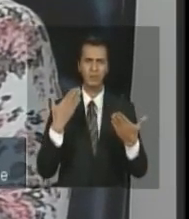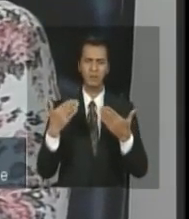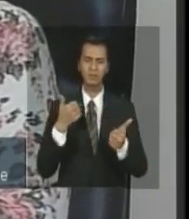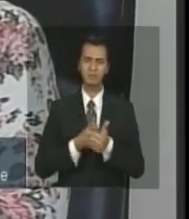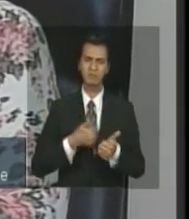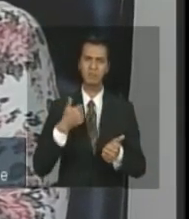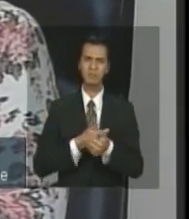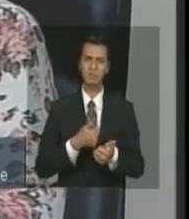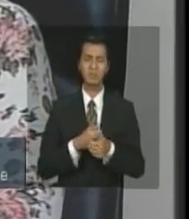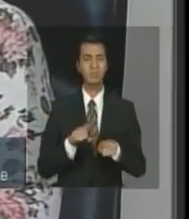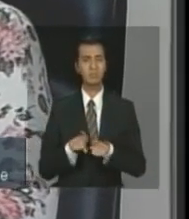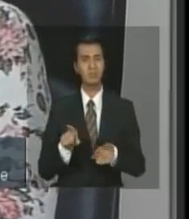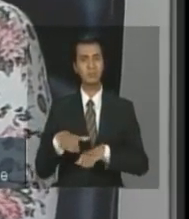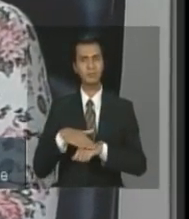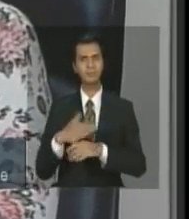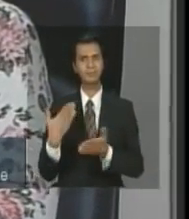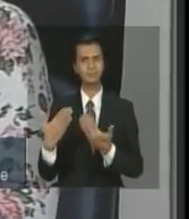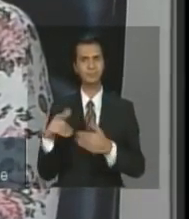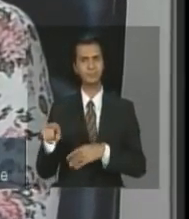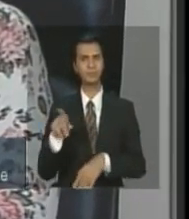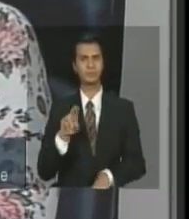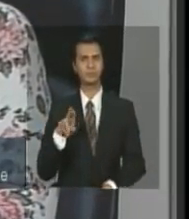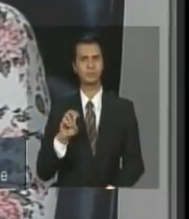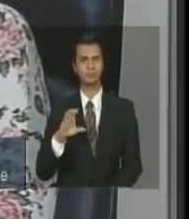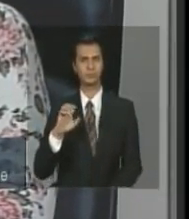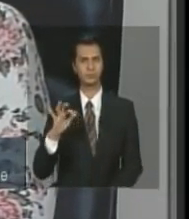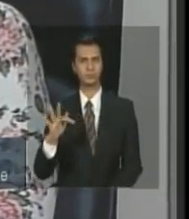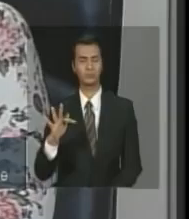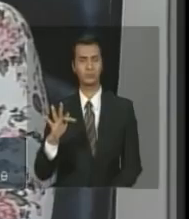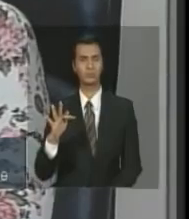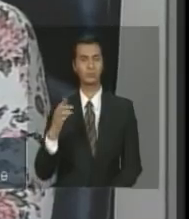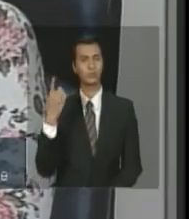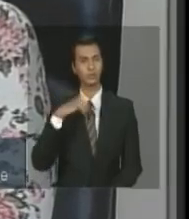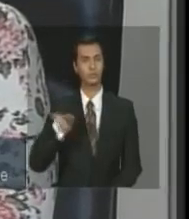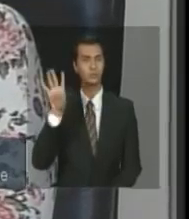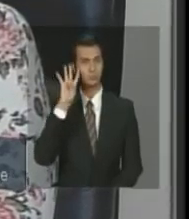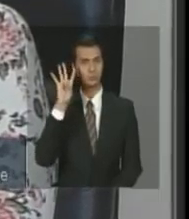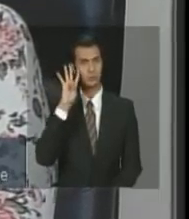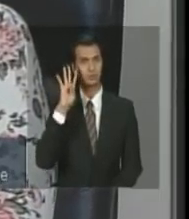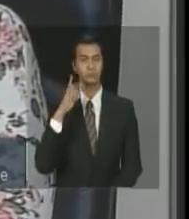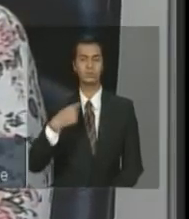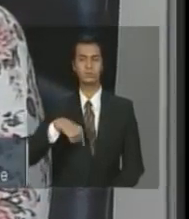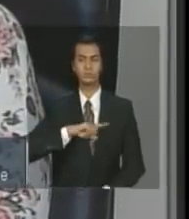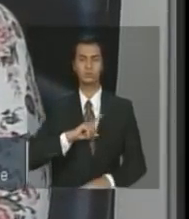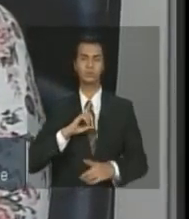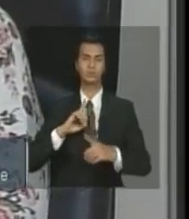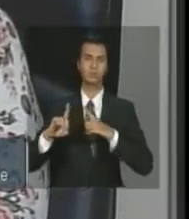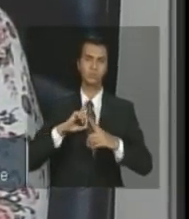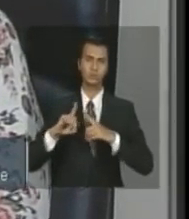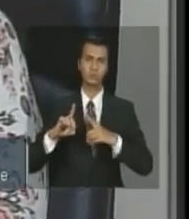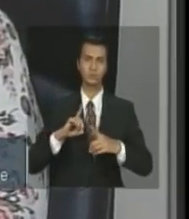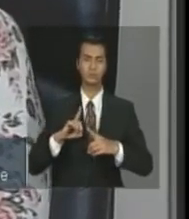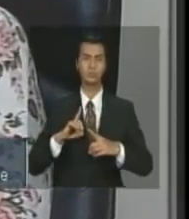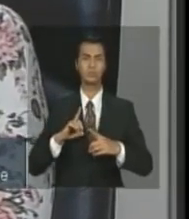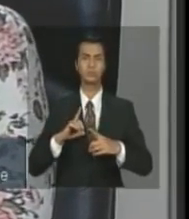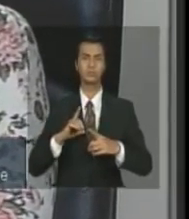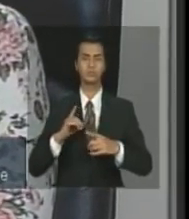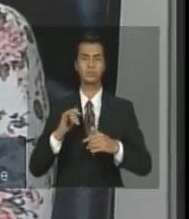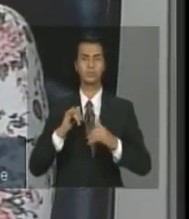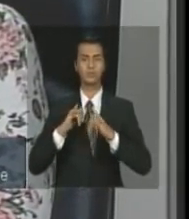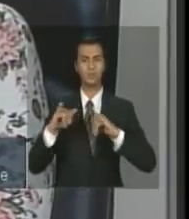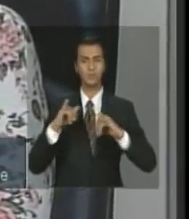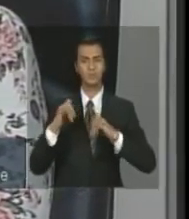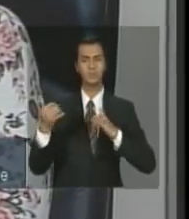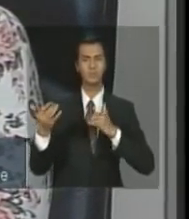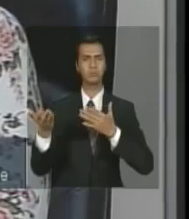Então, conversamos com a Unicef, estivemos com eles na quarta-feira. A partir da troca de informações, nós apuramos a conta,